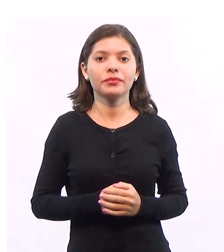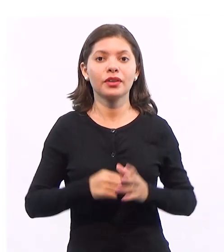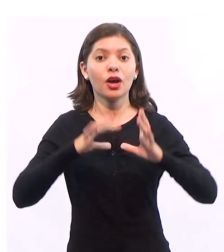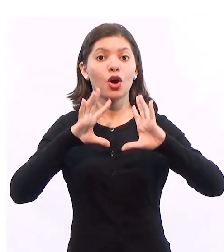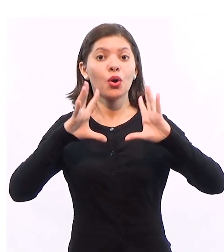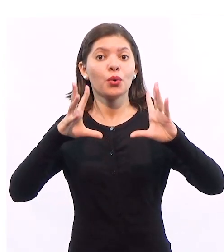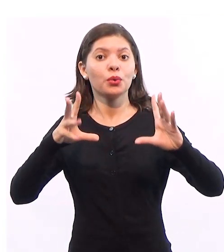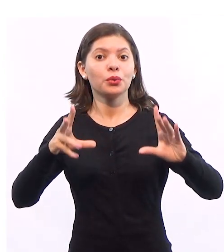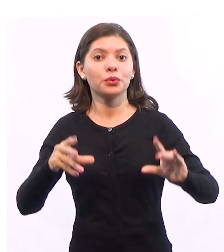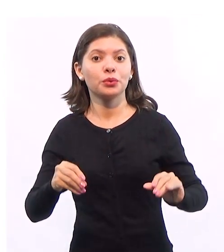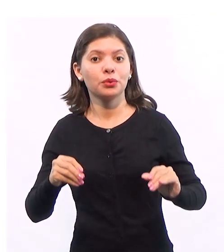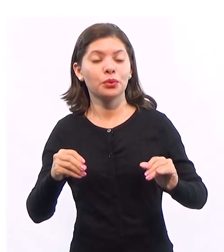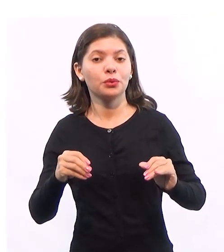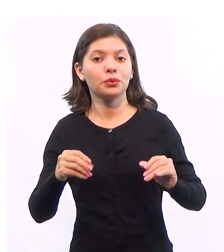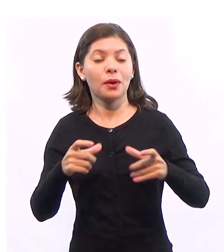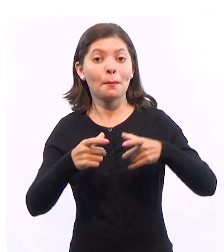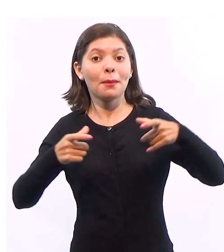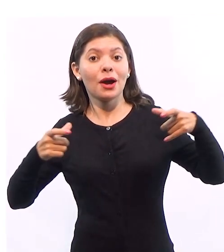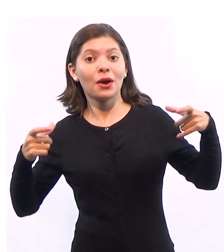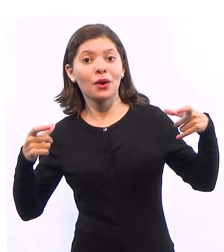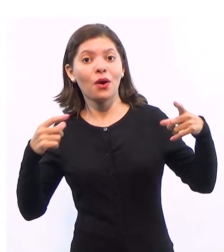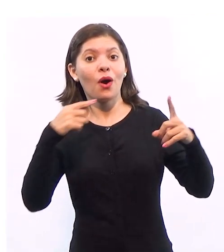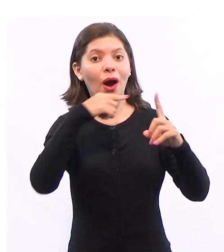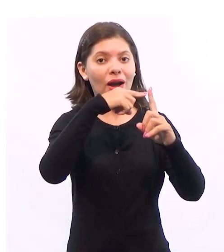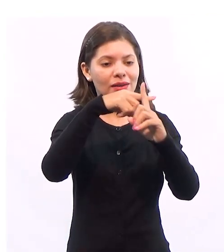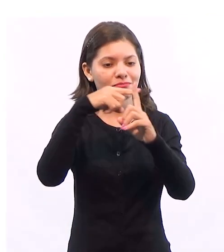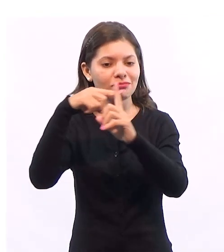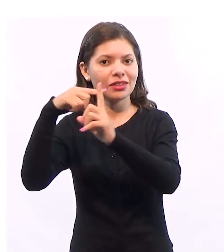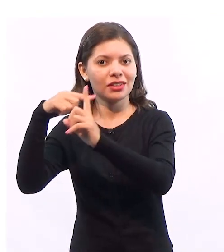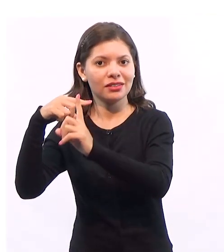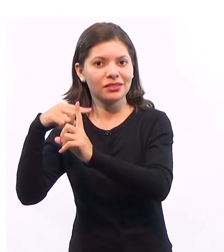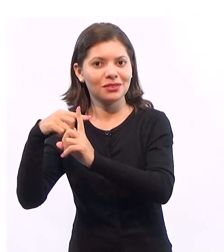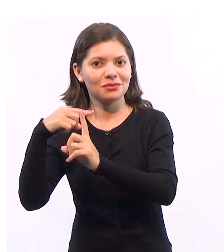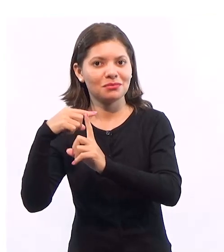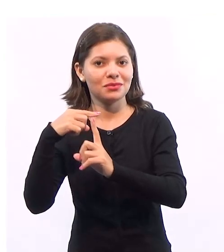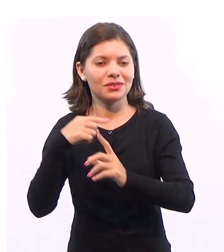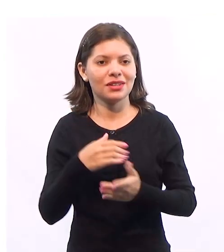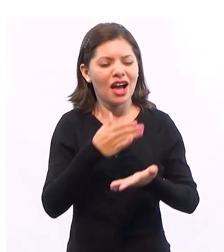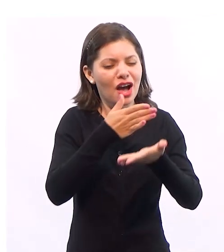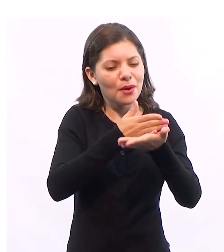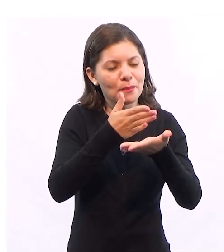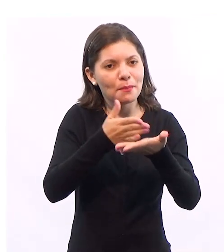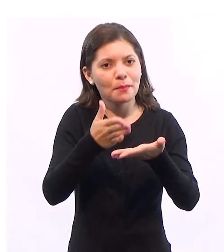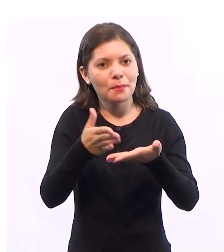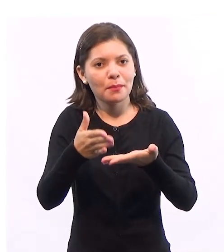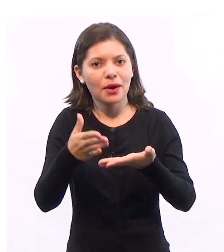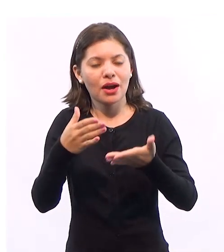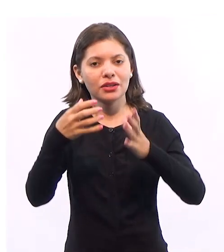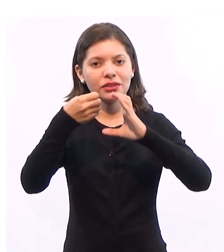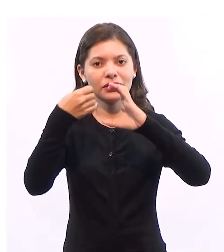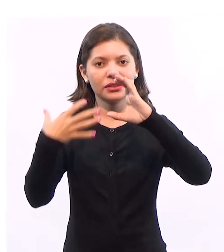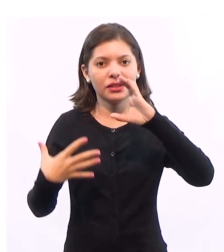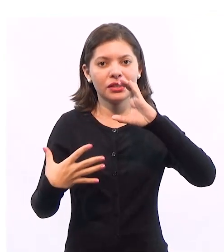todo é maior que a soma das partes, tá bom? E as partes só possuem características próprias